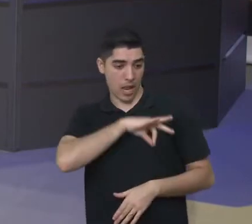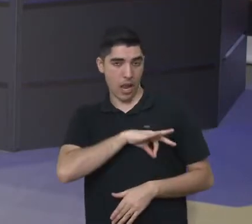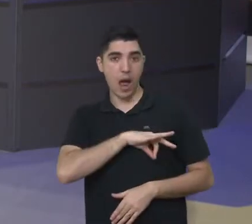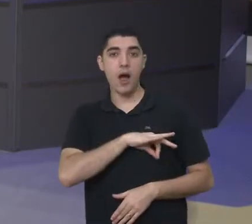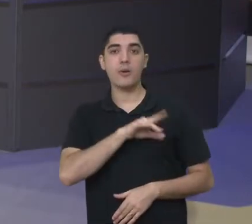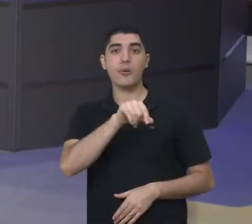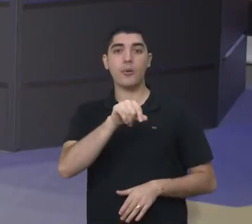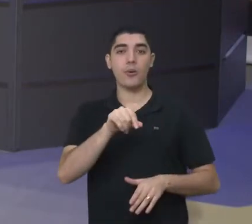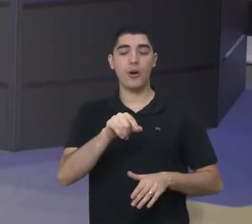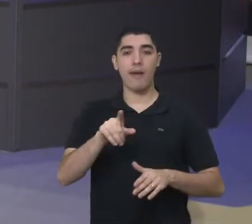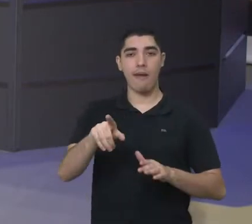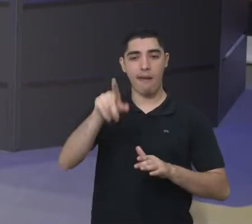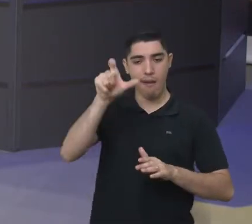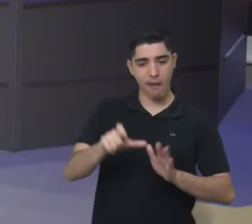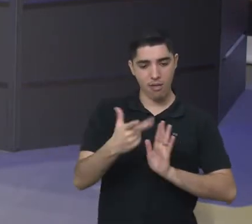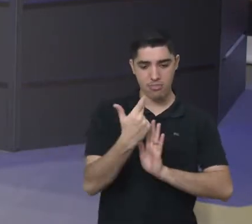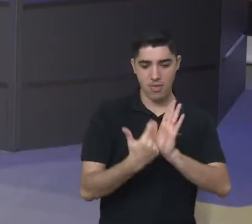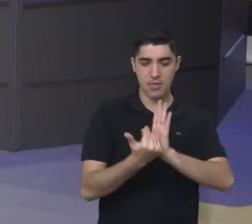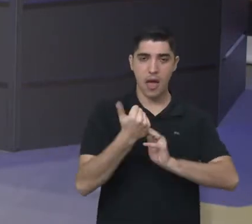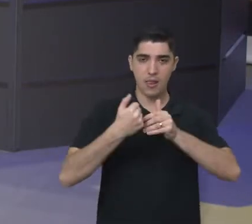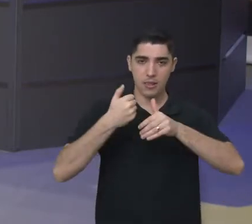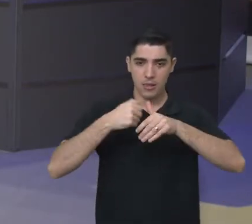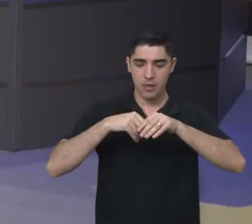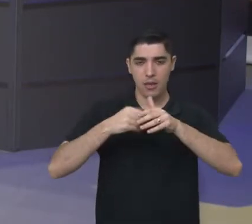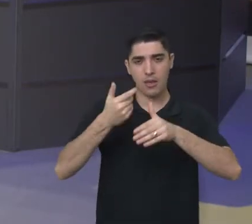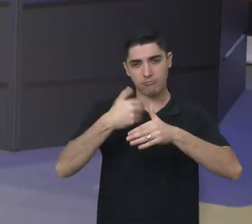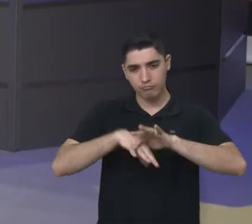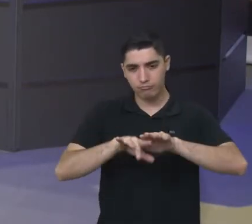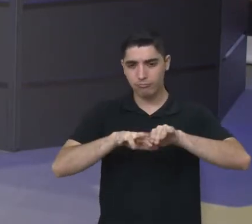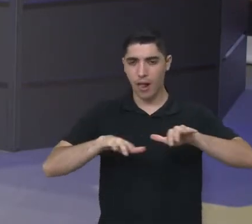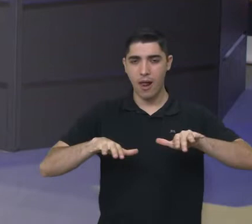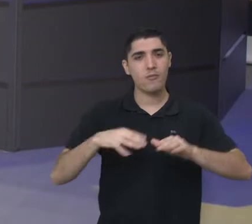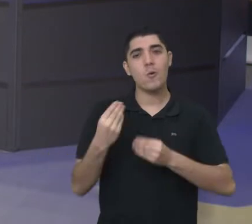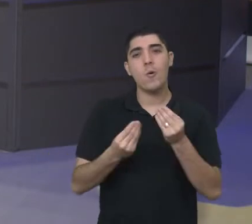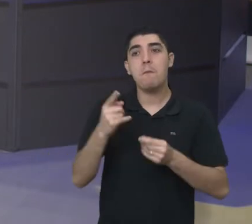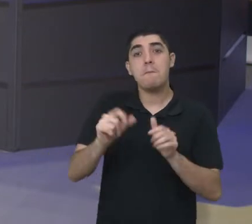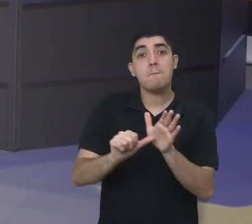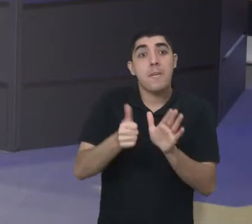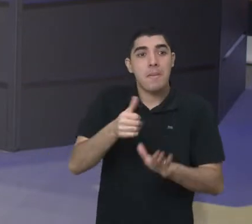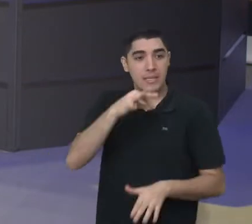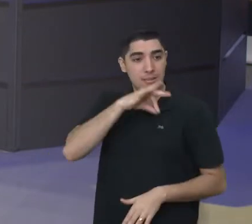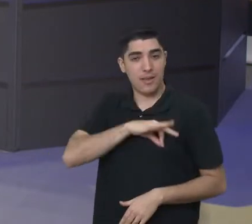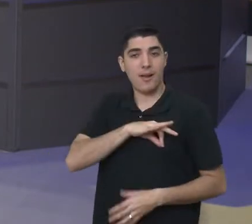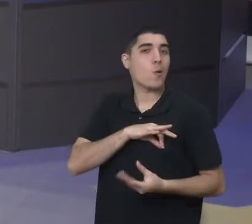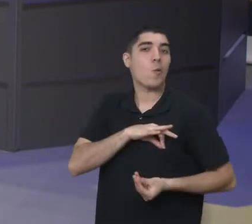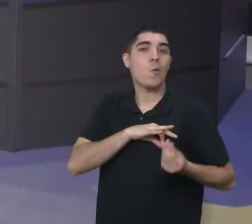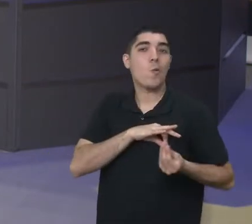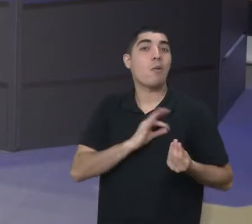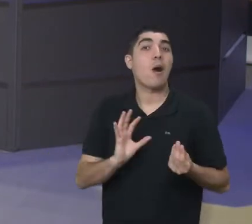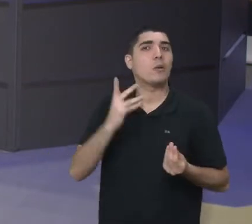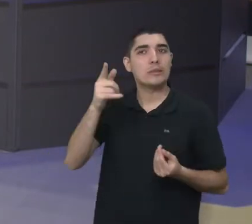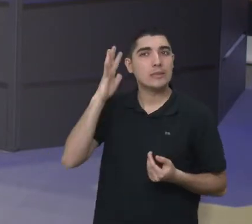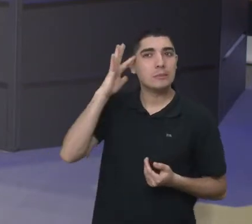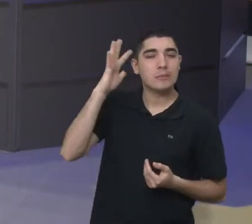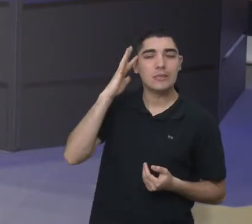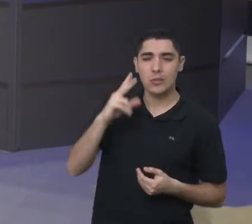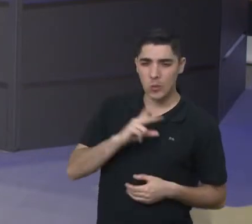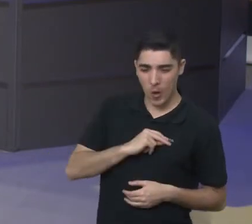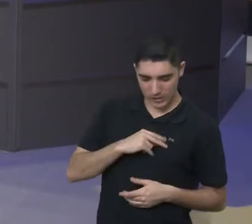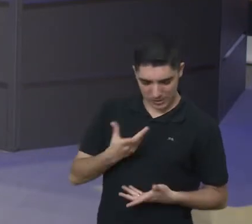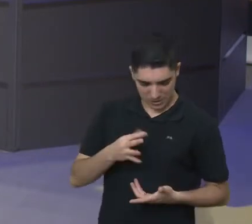como designer gráfico? Putz, cara, olha, você se realizou na hora, como é que foi essa emoção? Cara, eu estudei tanto, passei